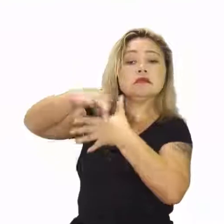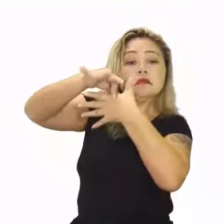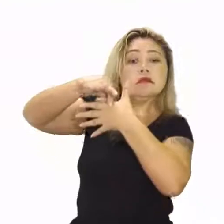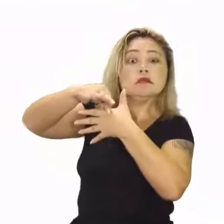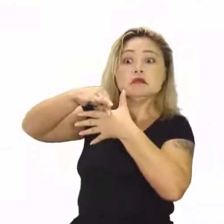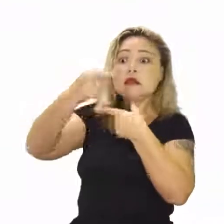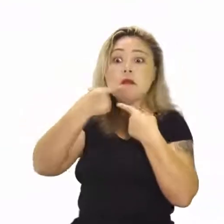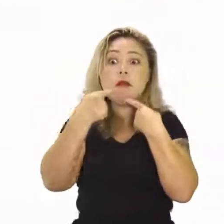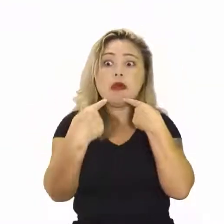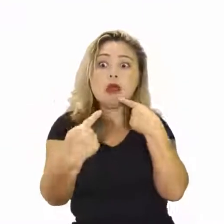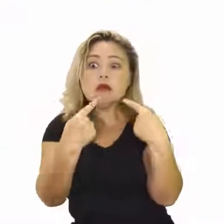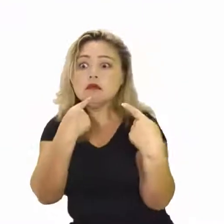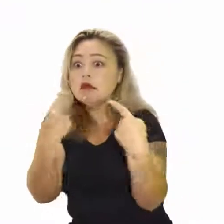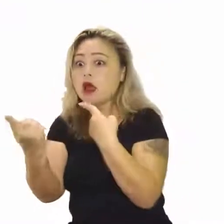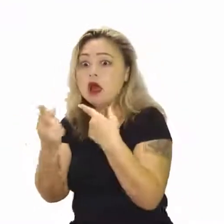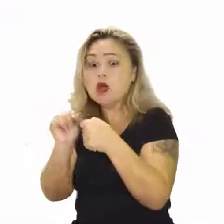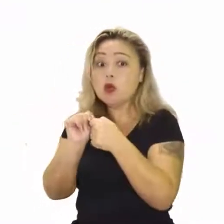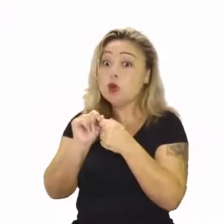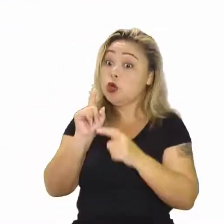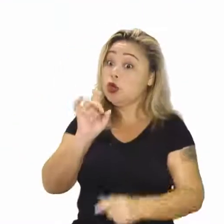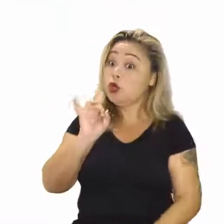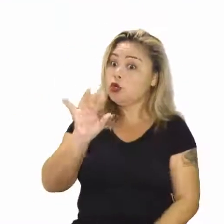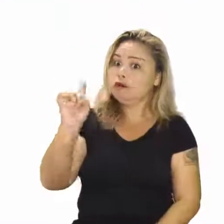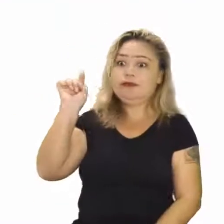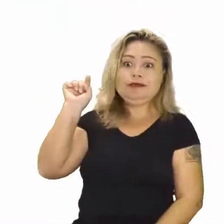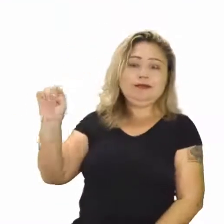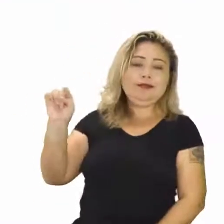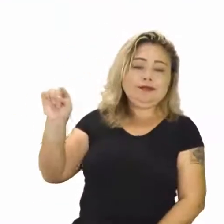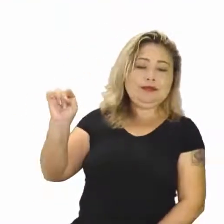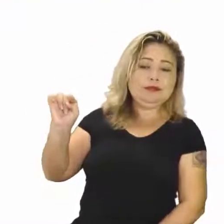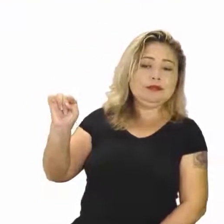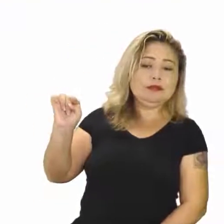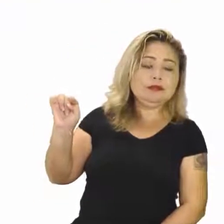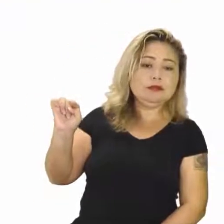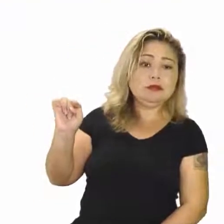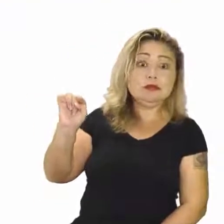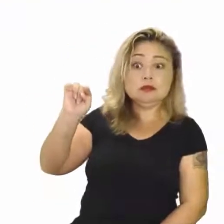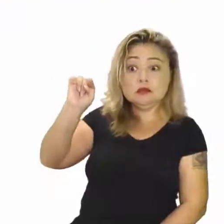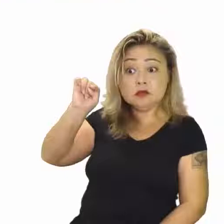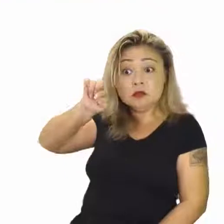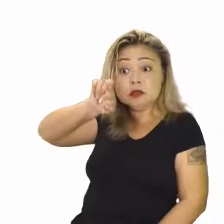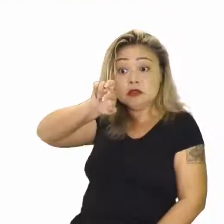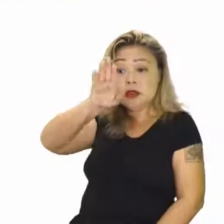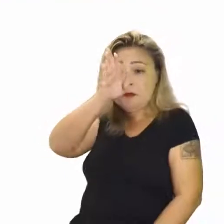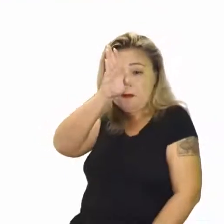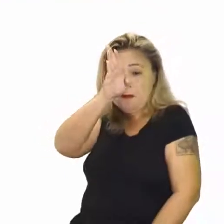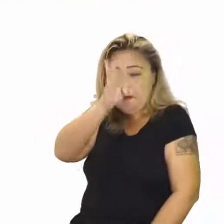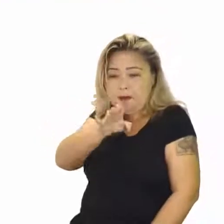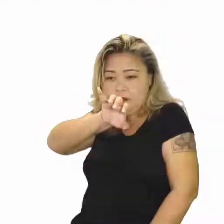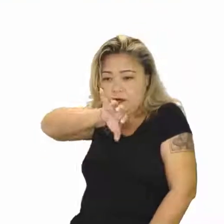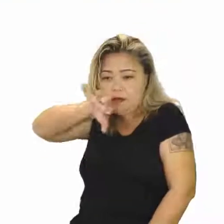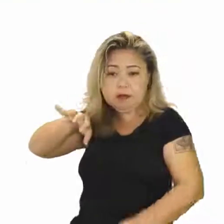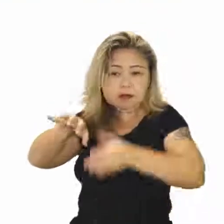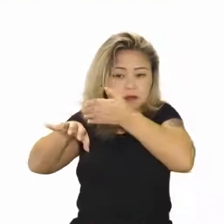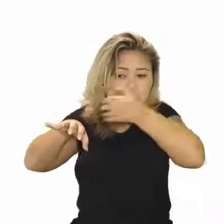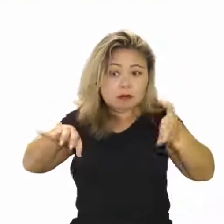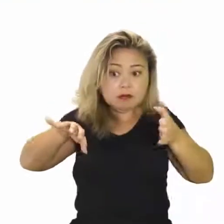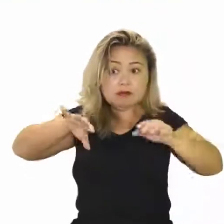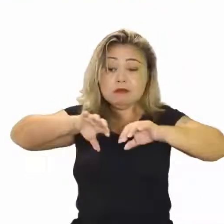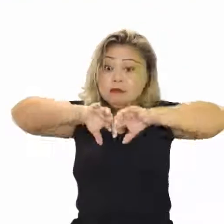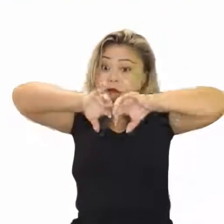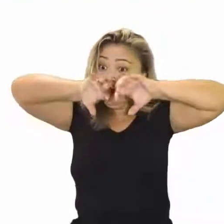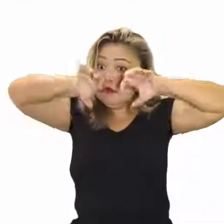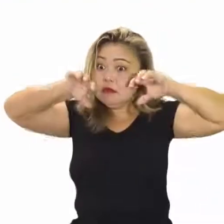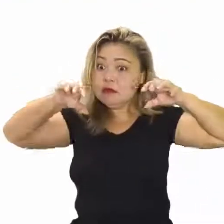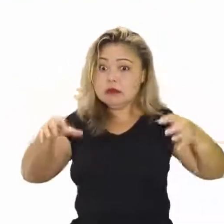estão debatendo. Só que daqui, gente, daqui vai ver um racha. Aqui vai ver uma